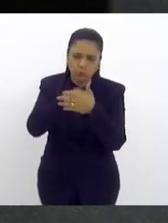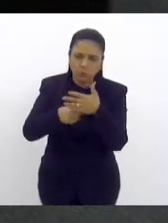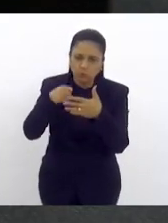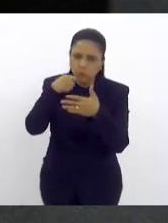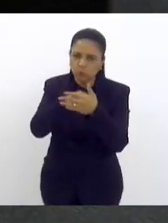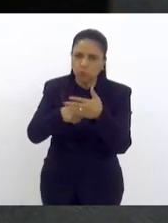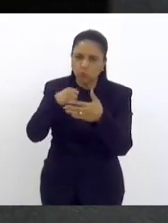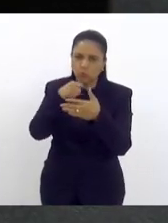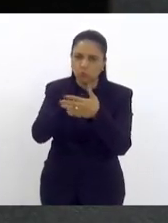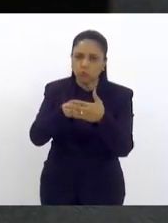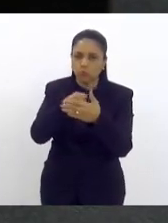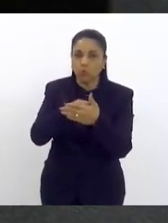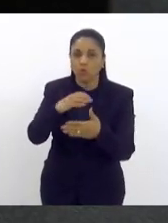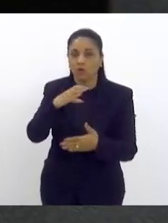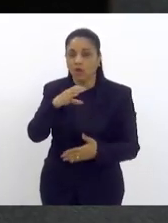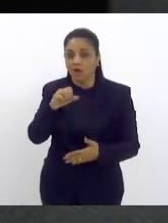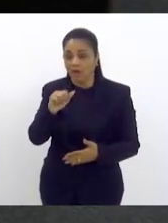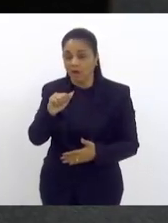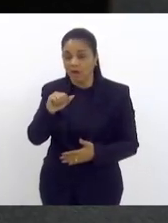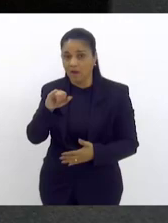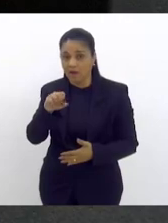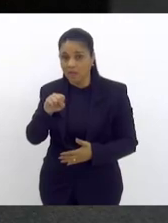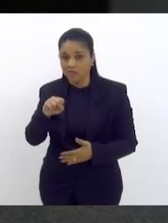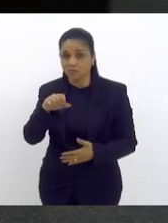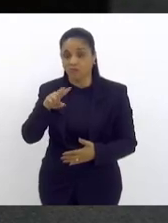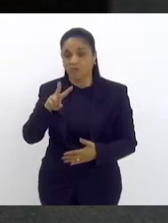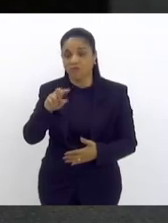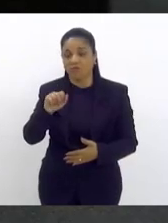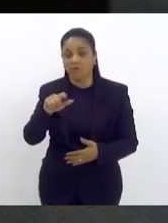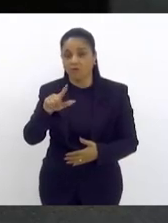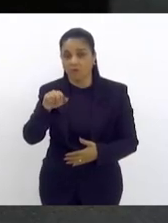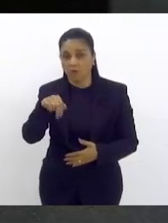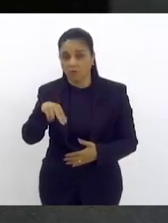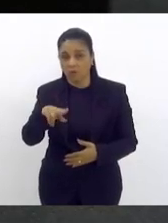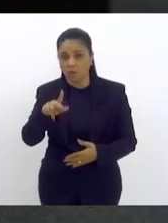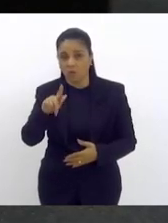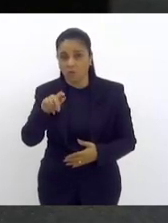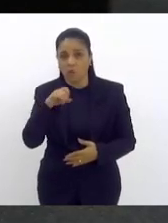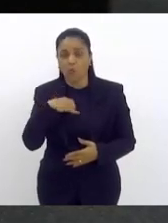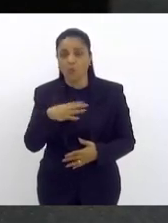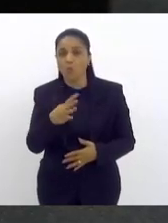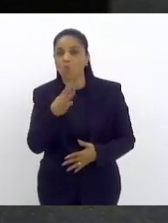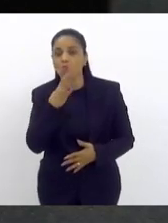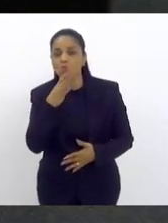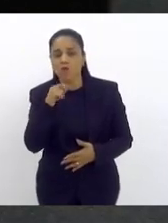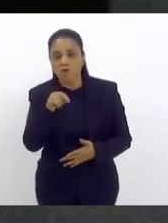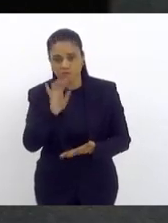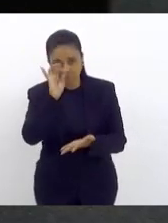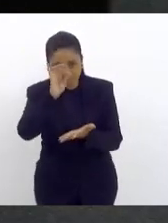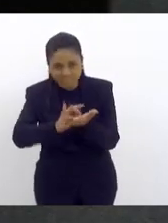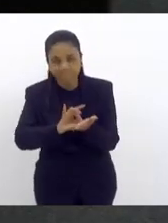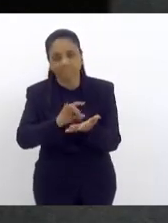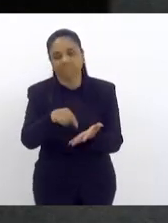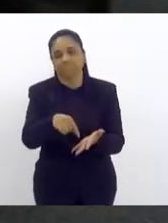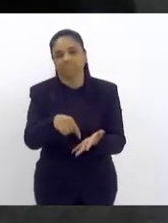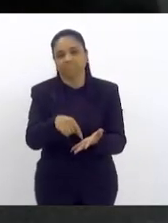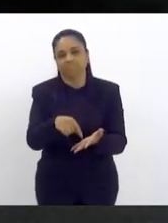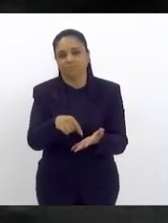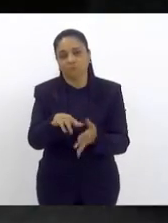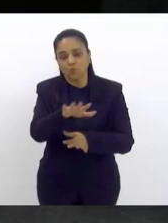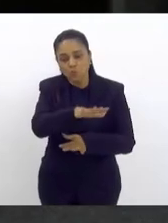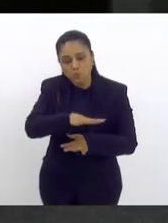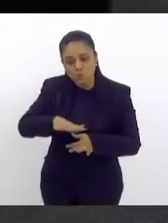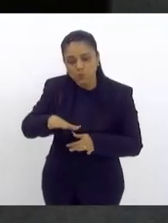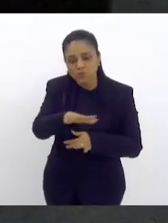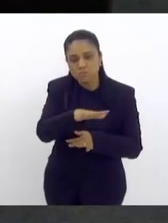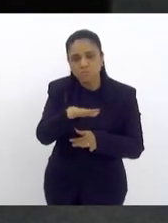no cais do Valongo pelo reconhecimento do Cais do Valongo né como um